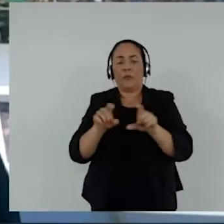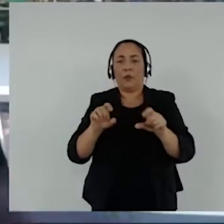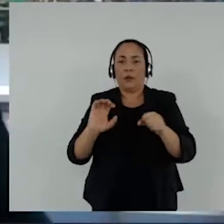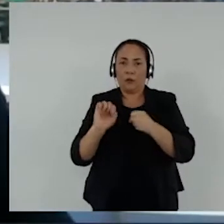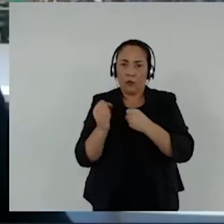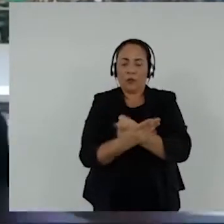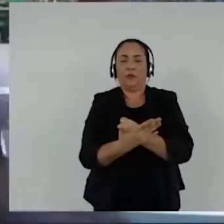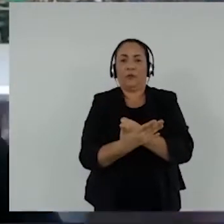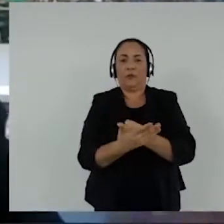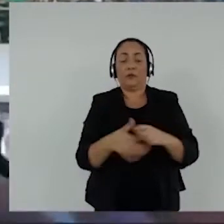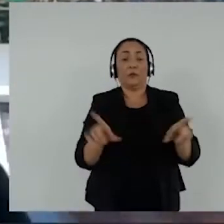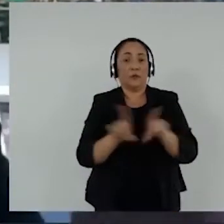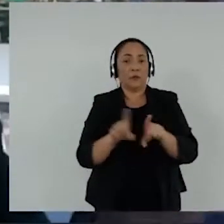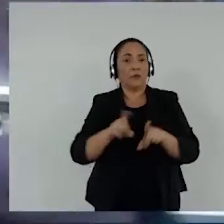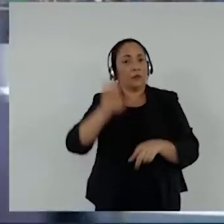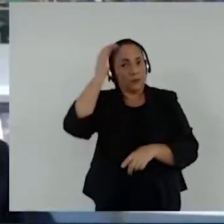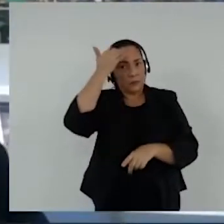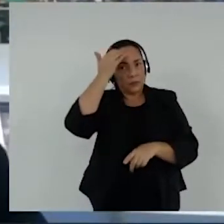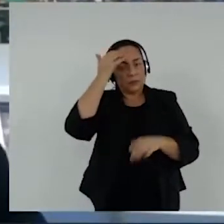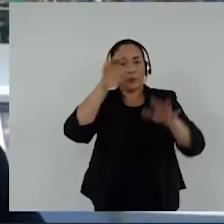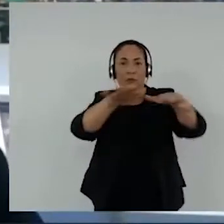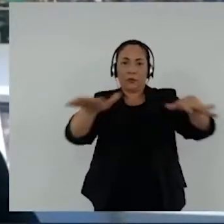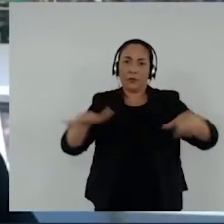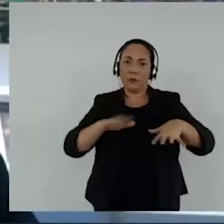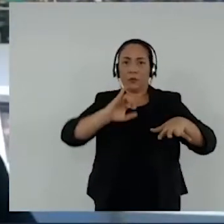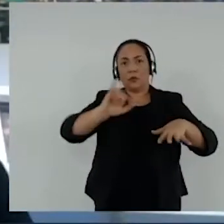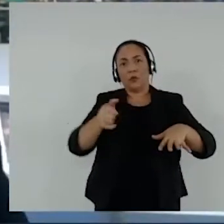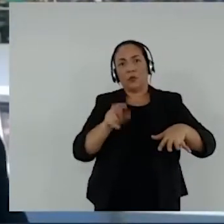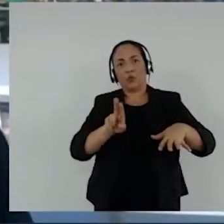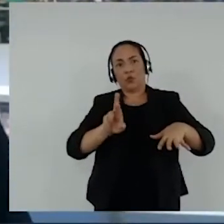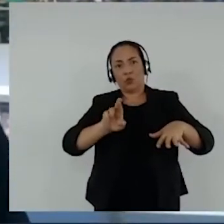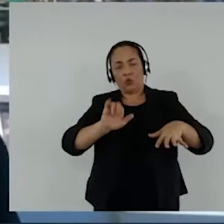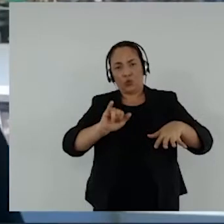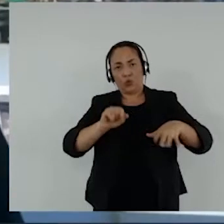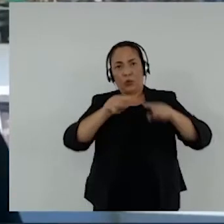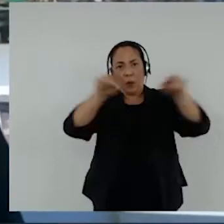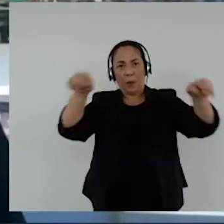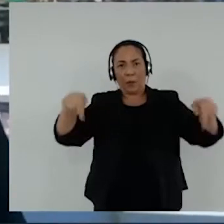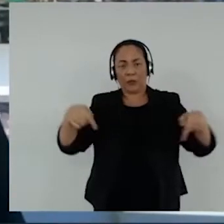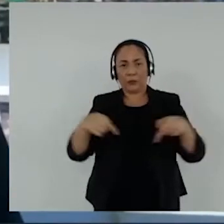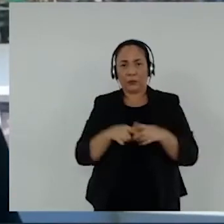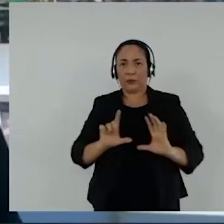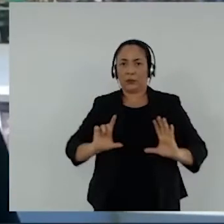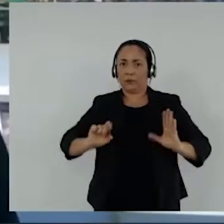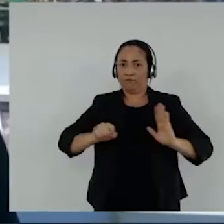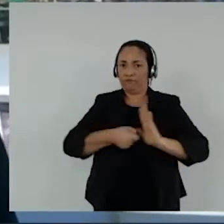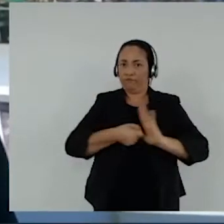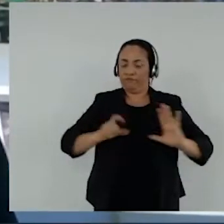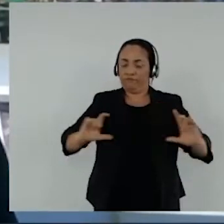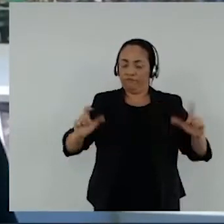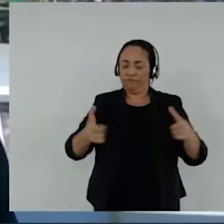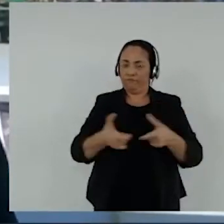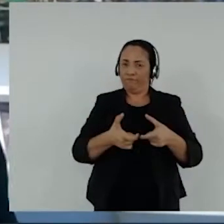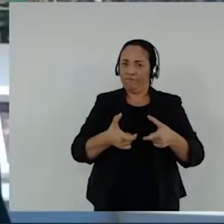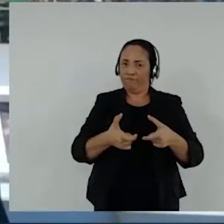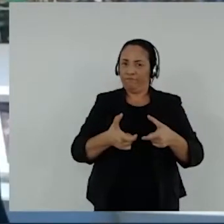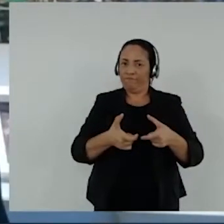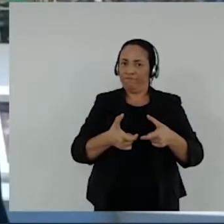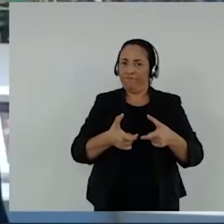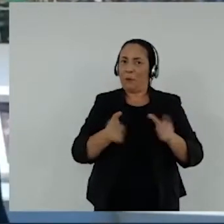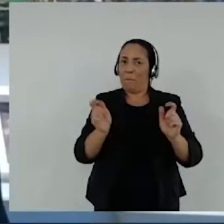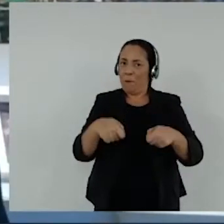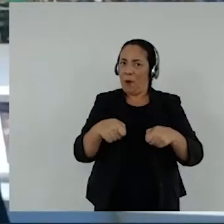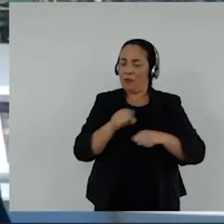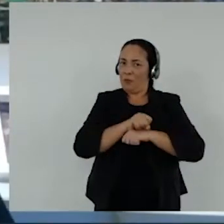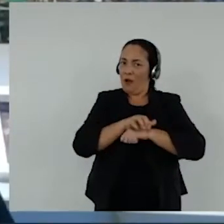e principalmente a gente compreendendo que o júri é um espaço de confinamento que ele é propício a essa transmissão do vírus, né? Olha só, eu